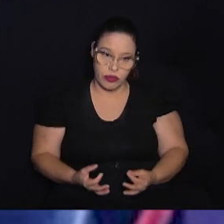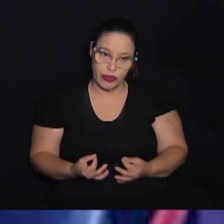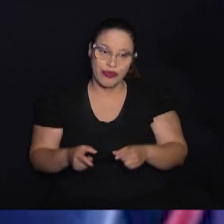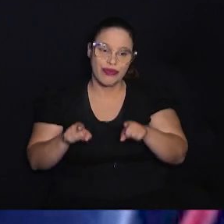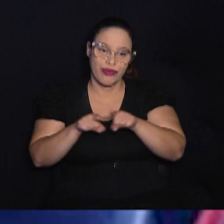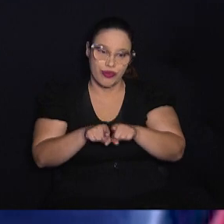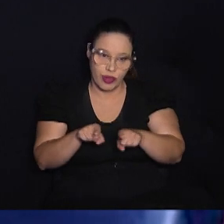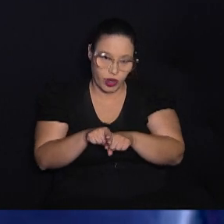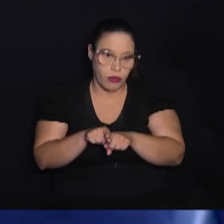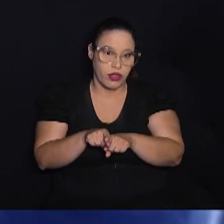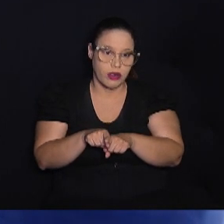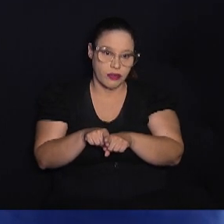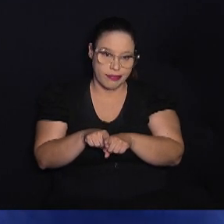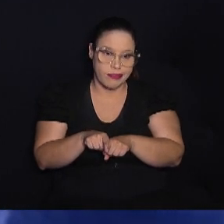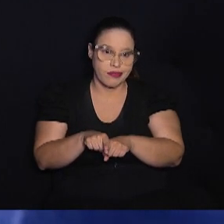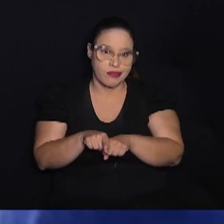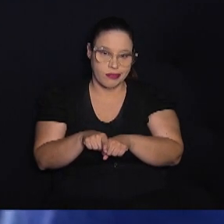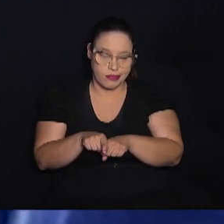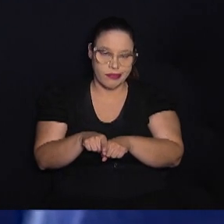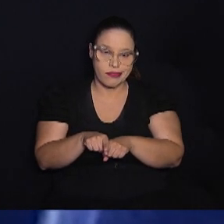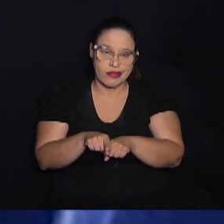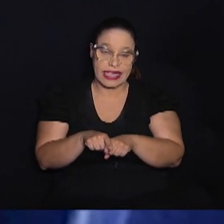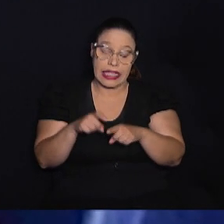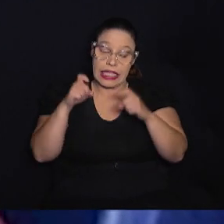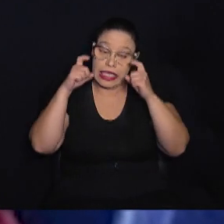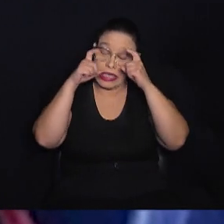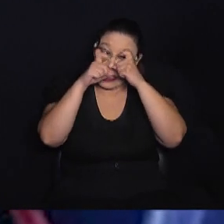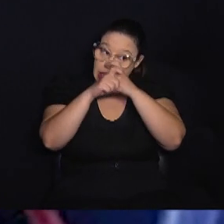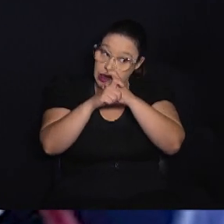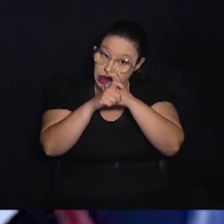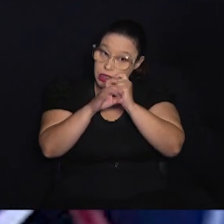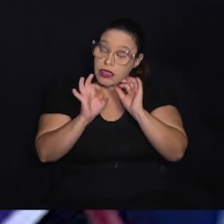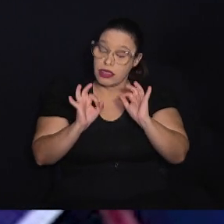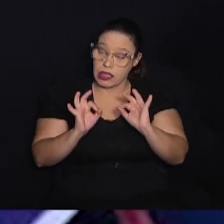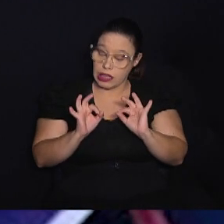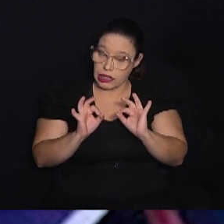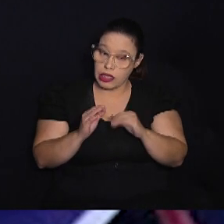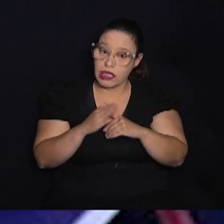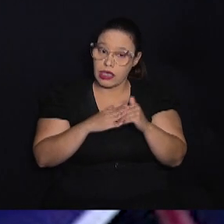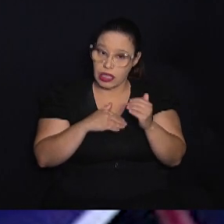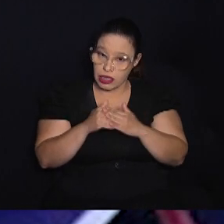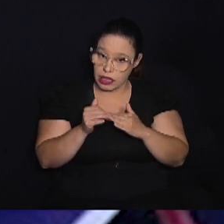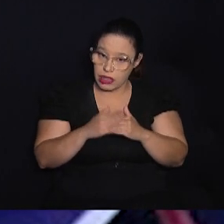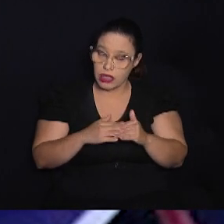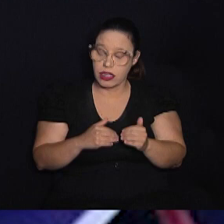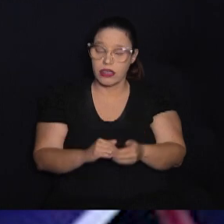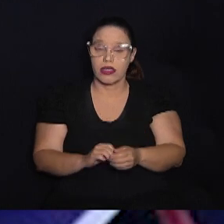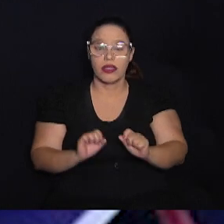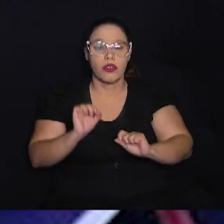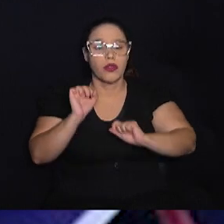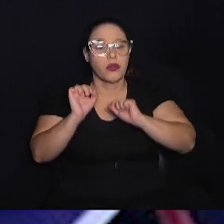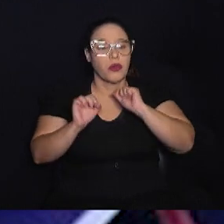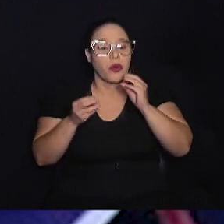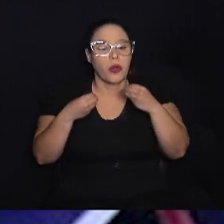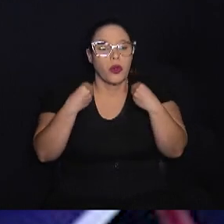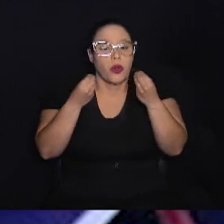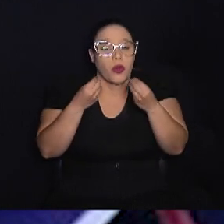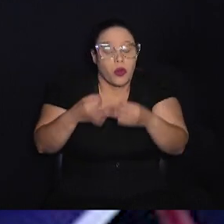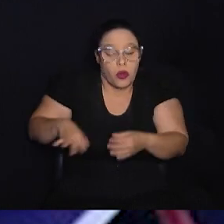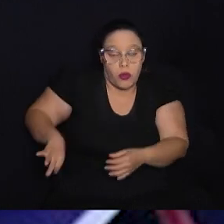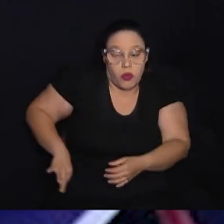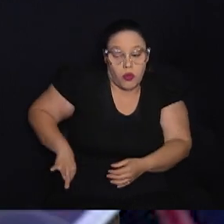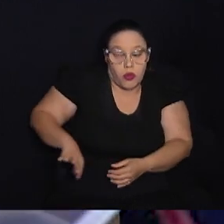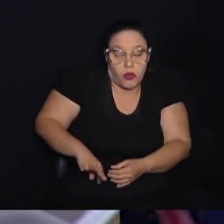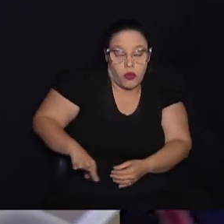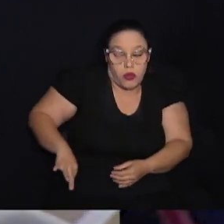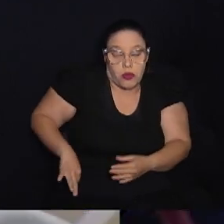também. Tá? Então, você tem que se preocupar e tratar isso. Como vai tratar, depende da localização de cada